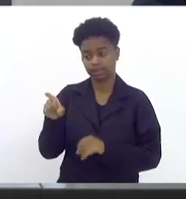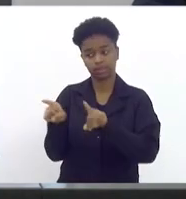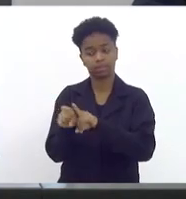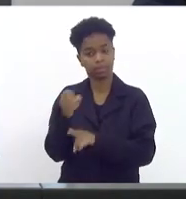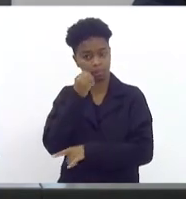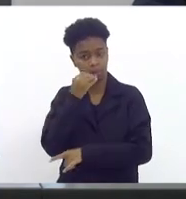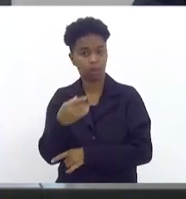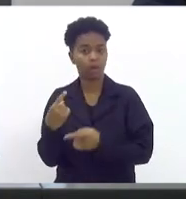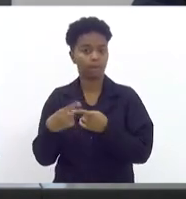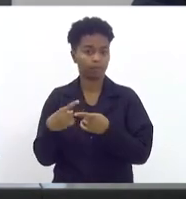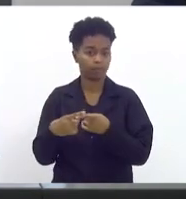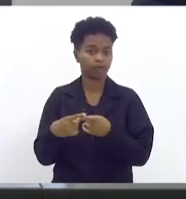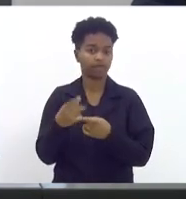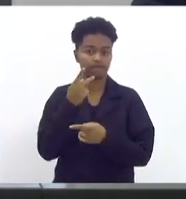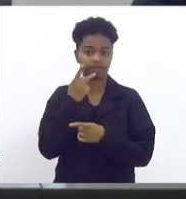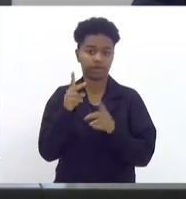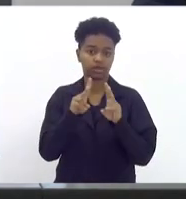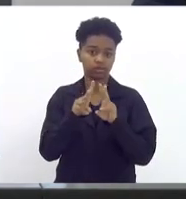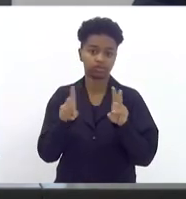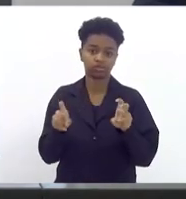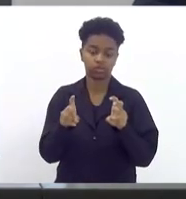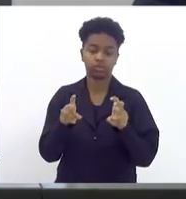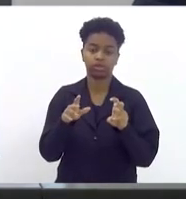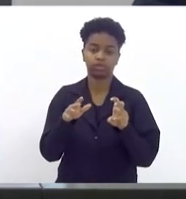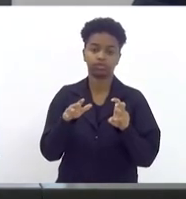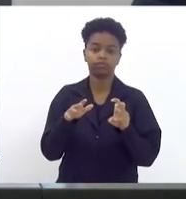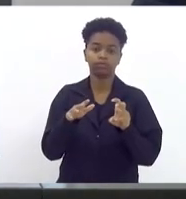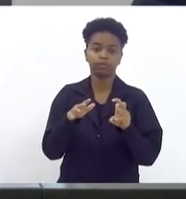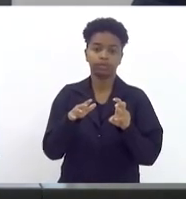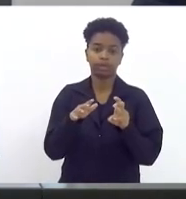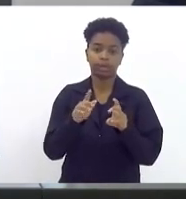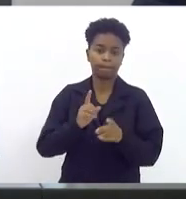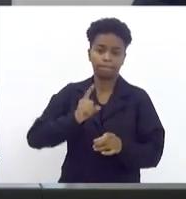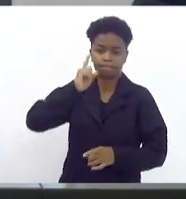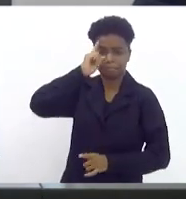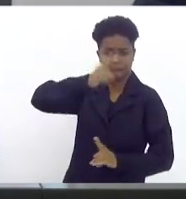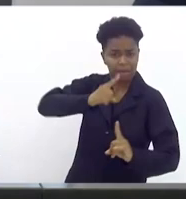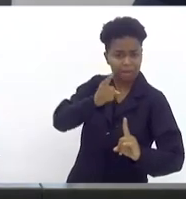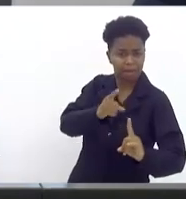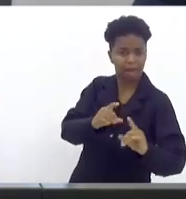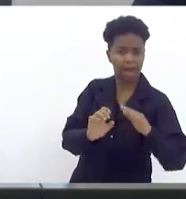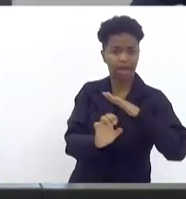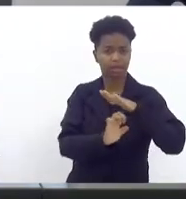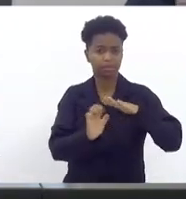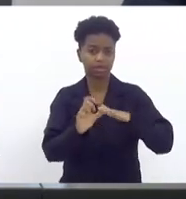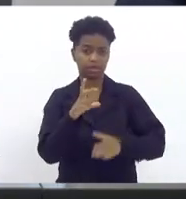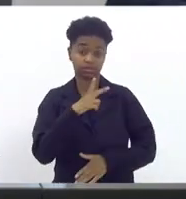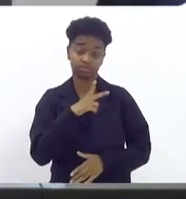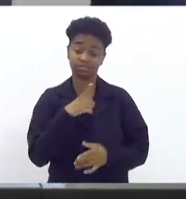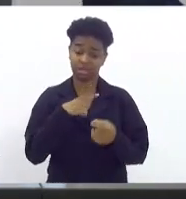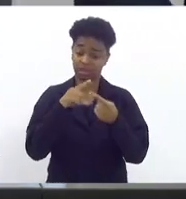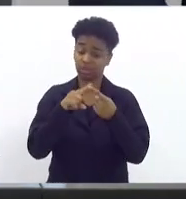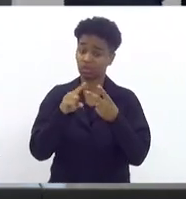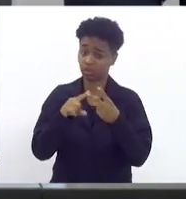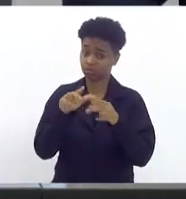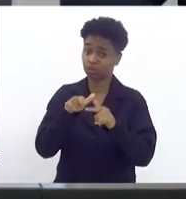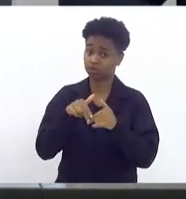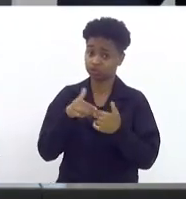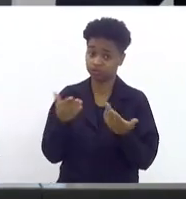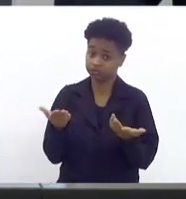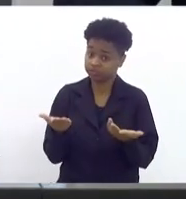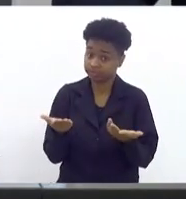sobre a questão da invasão da iniciativa... Iniciativa privada. Privada, né, da livre iniciativa. Já são duas razões. Ordem, só que,